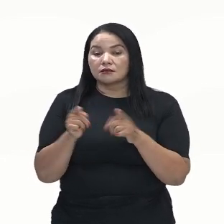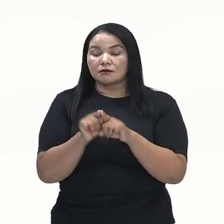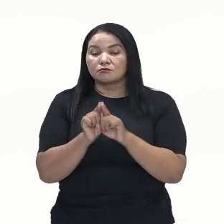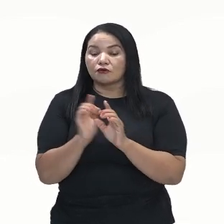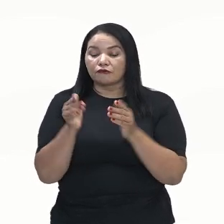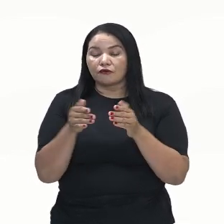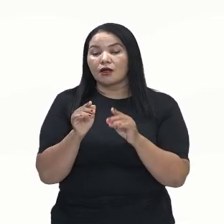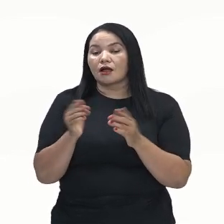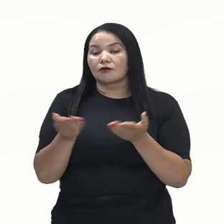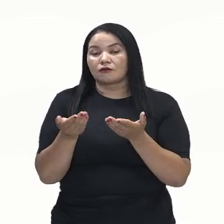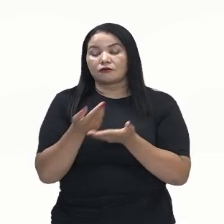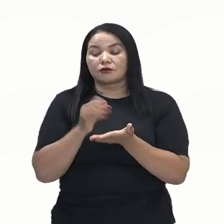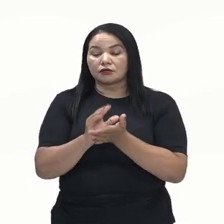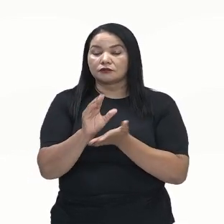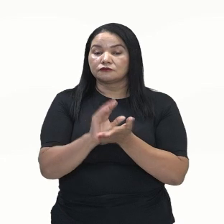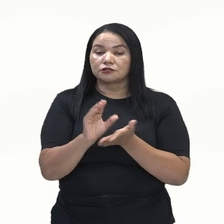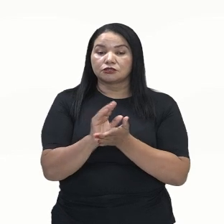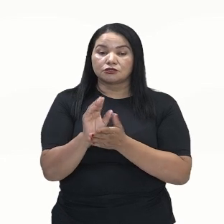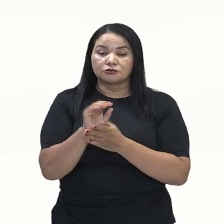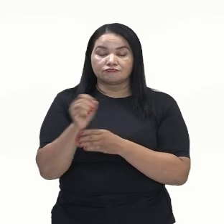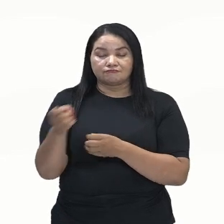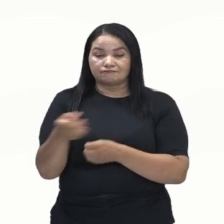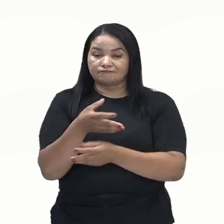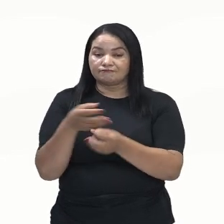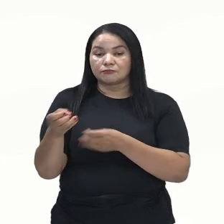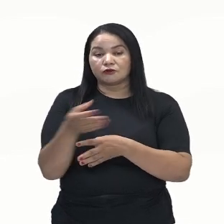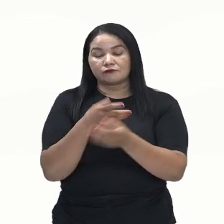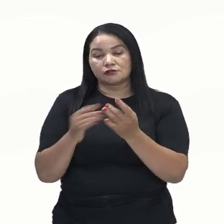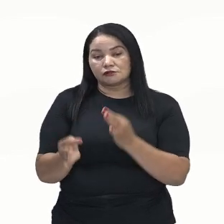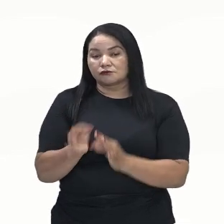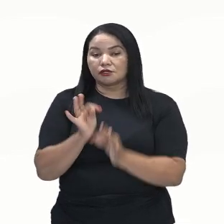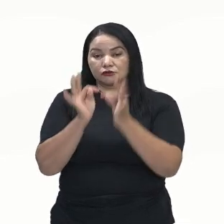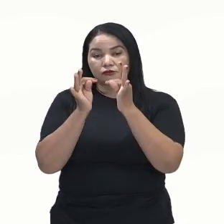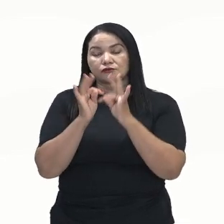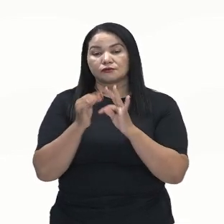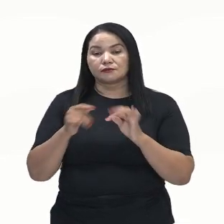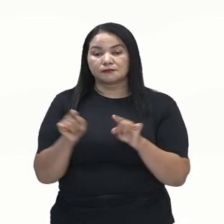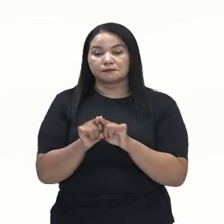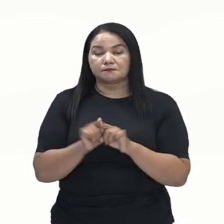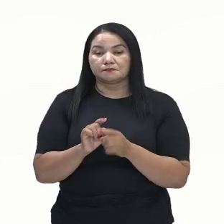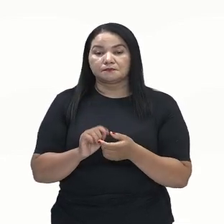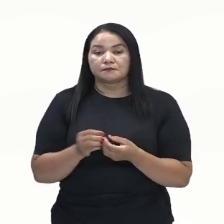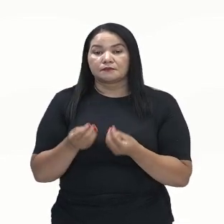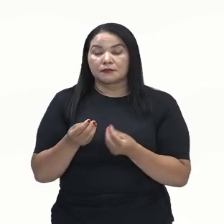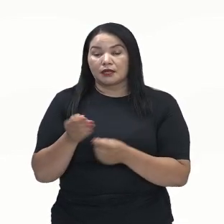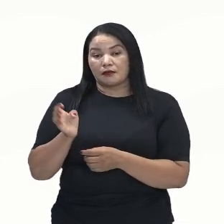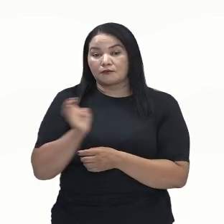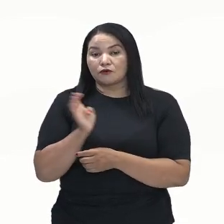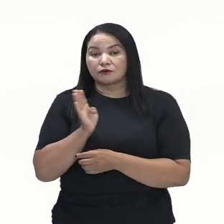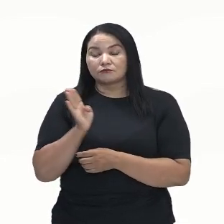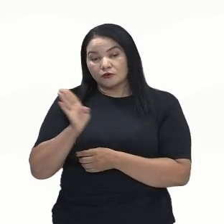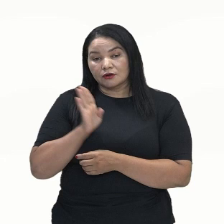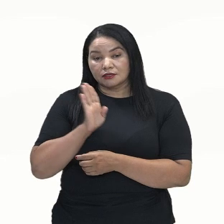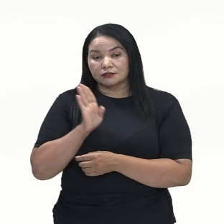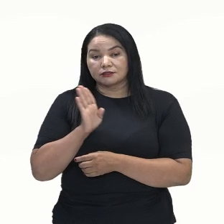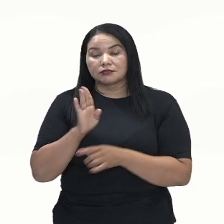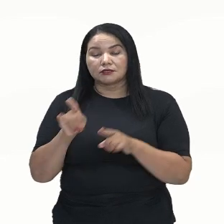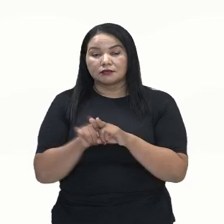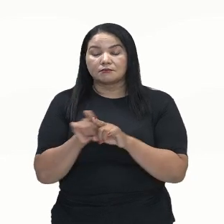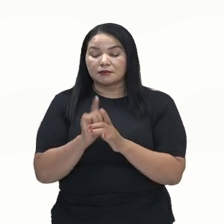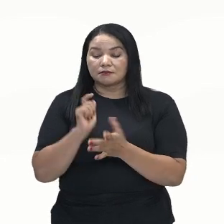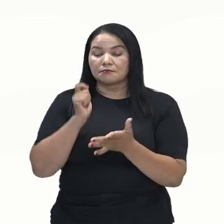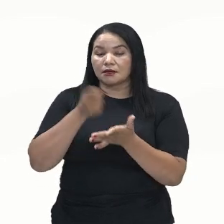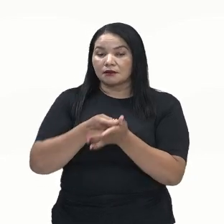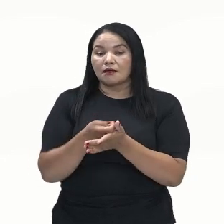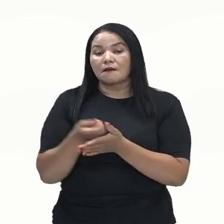vão investir em inovações tecnológicas. A burguesia ela vai pagar por